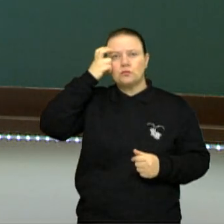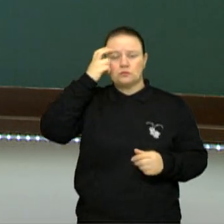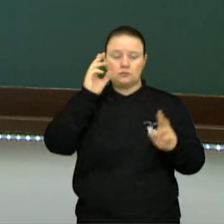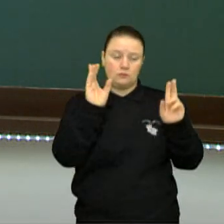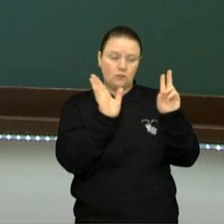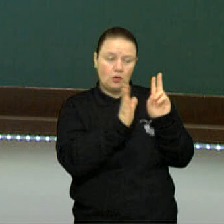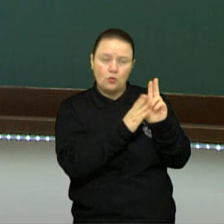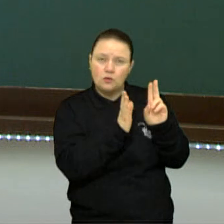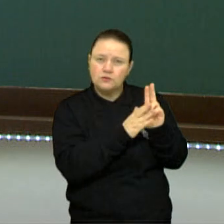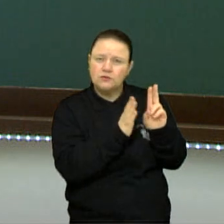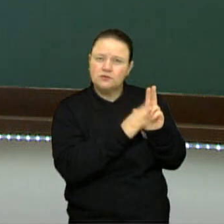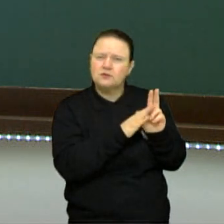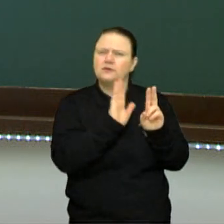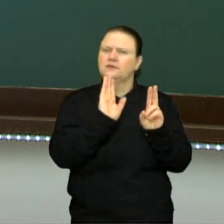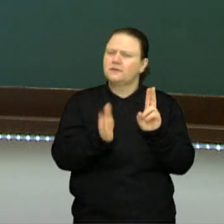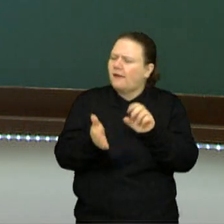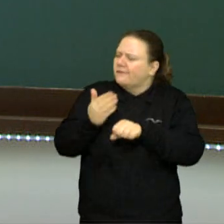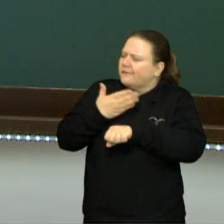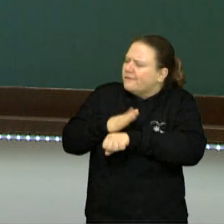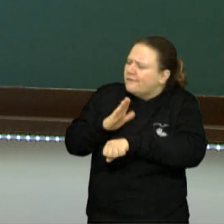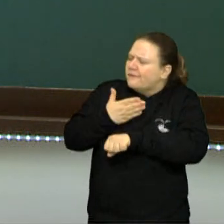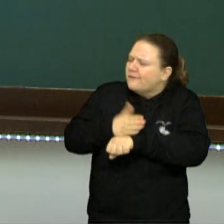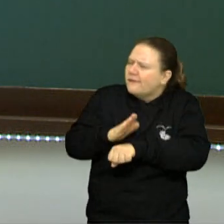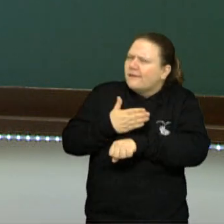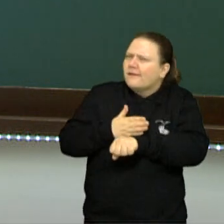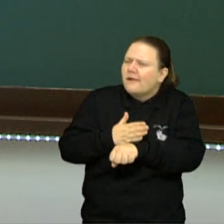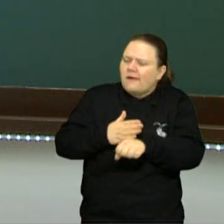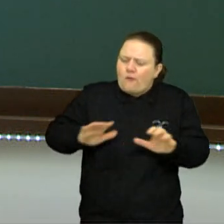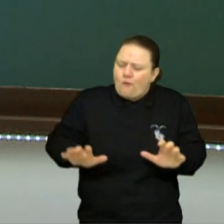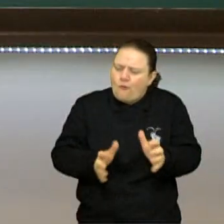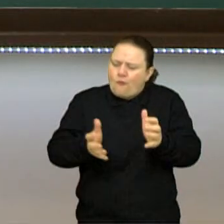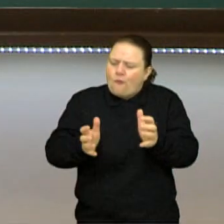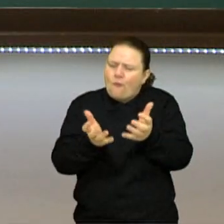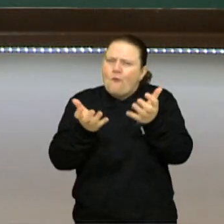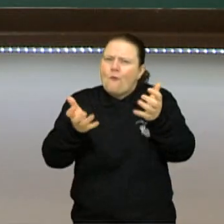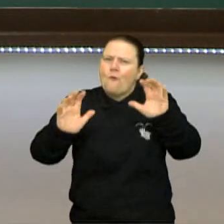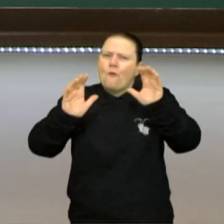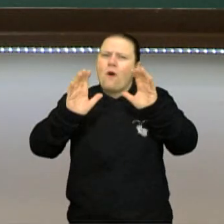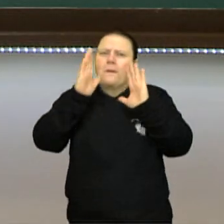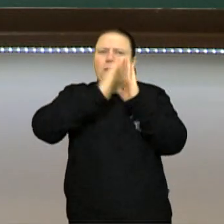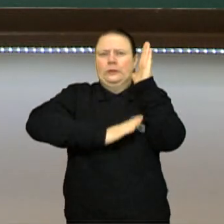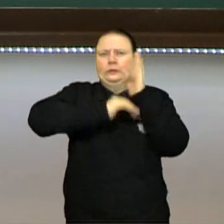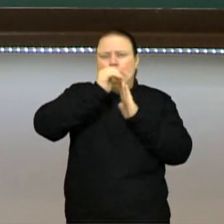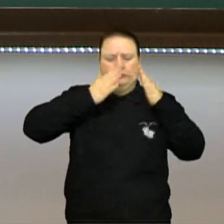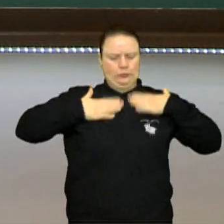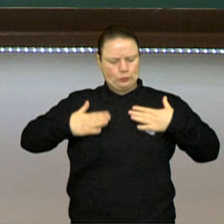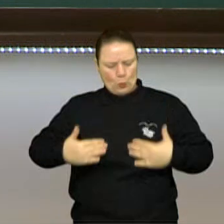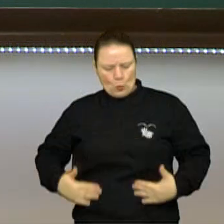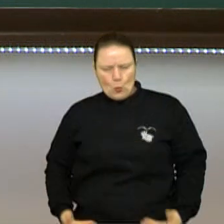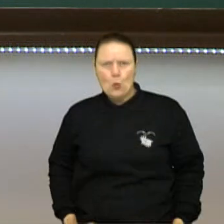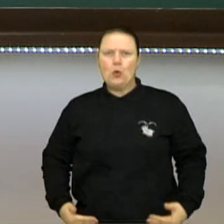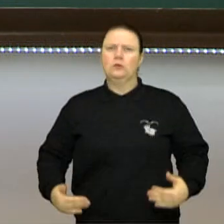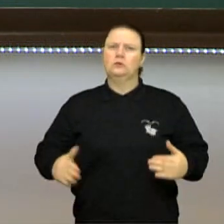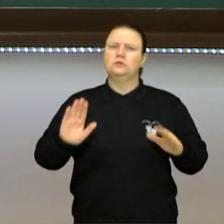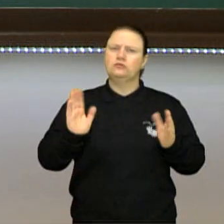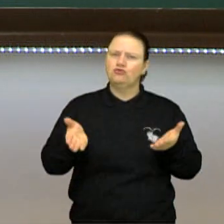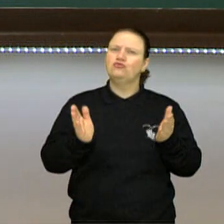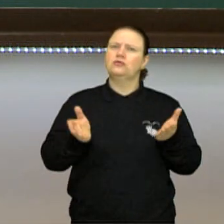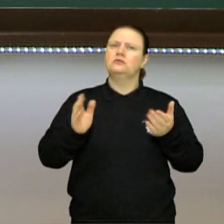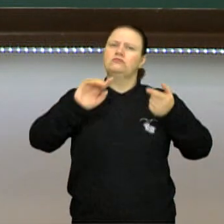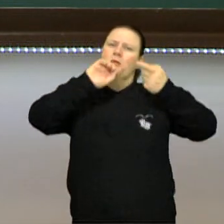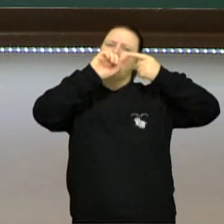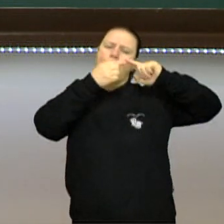fazendo muita arte, né, gente? Muita música, muita pintura corporal, né? Rituais. Então, toda a relação